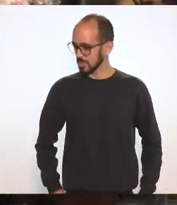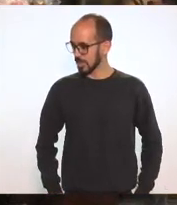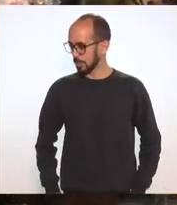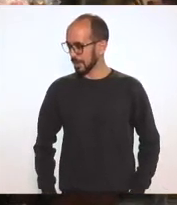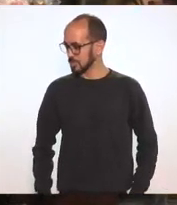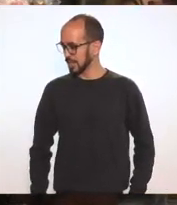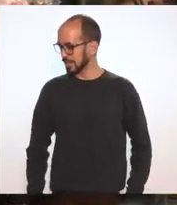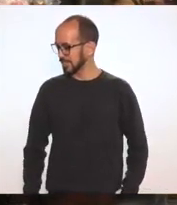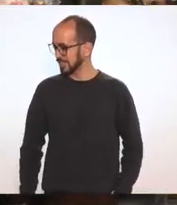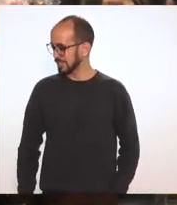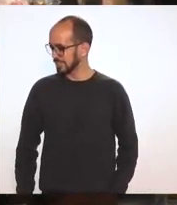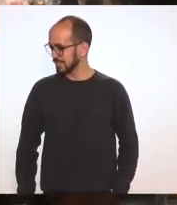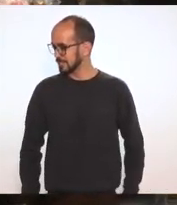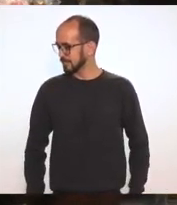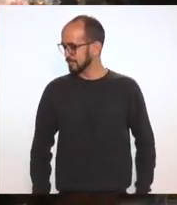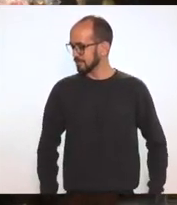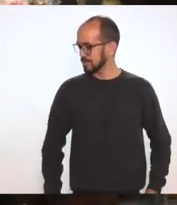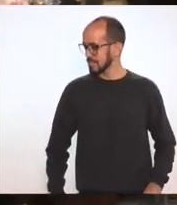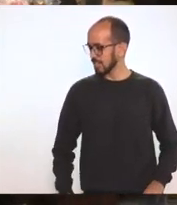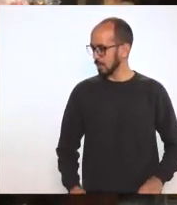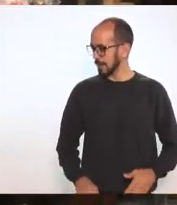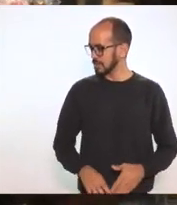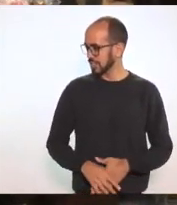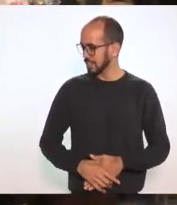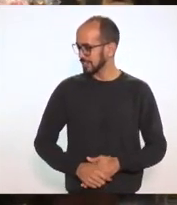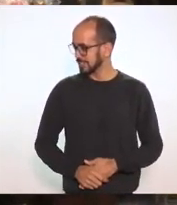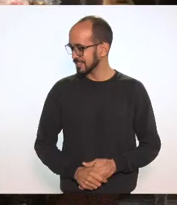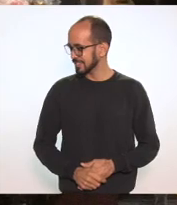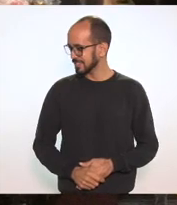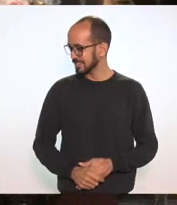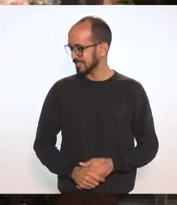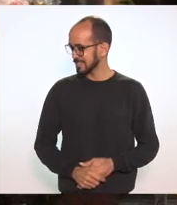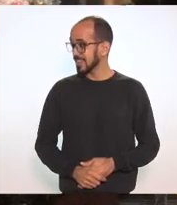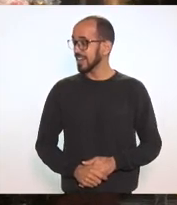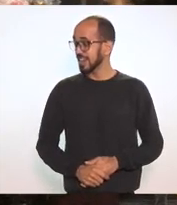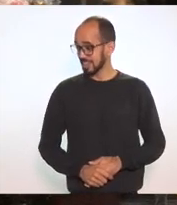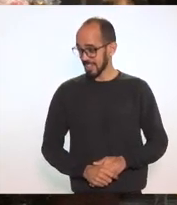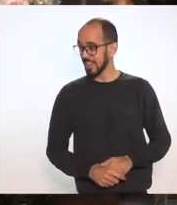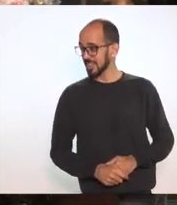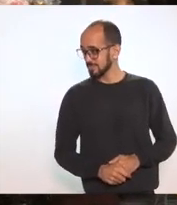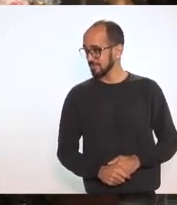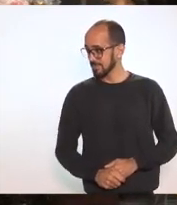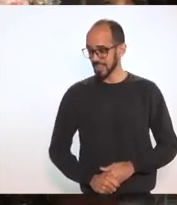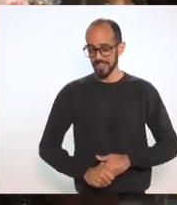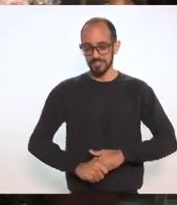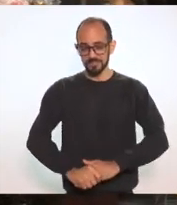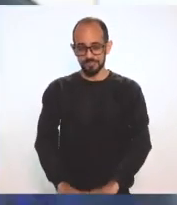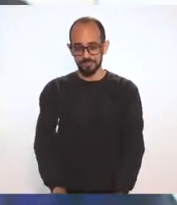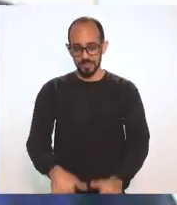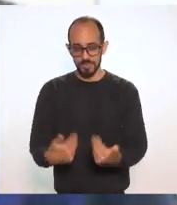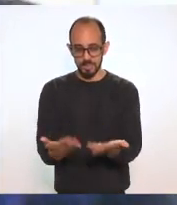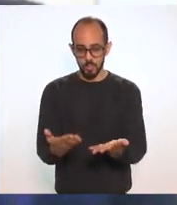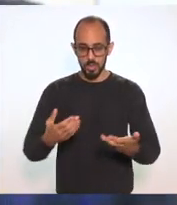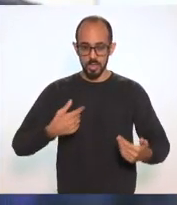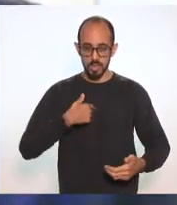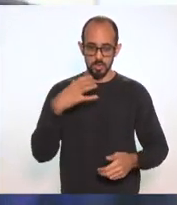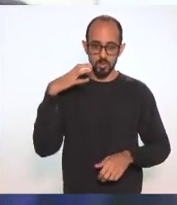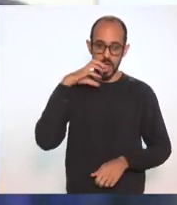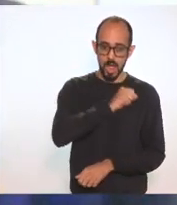Não havendo... Declarar, presidente. Vai declarar, deputado Flávio Serafim. Senhor presidente, eu vou ser bem rápido, só vou parabenizar a deputada